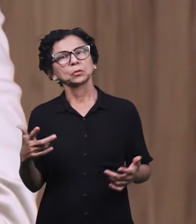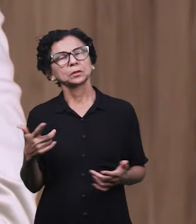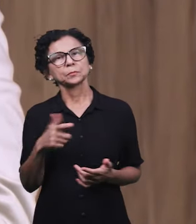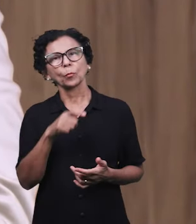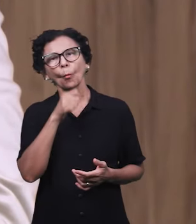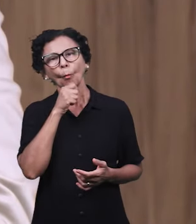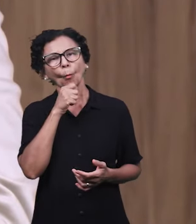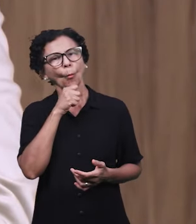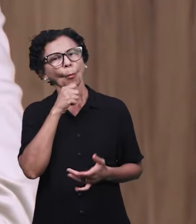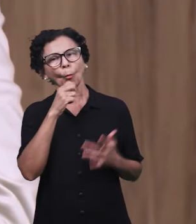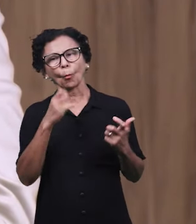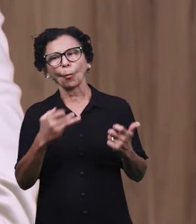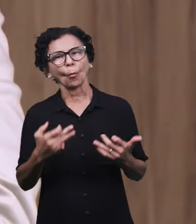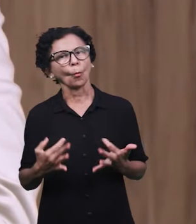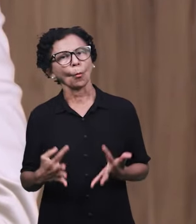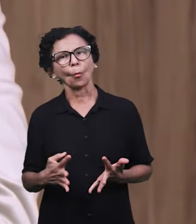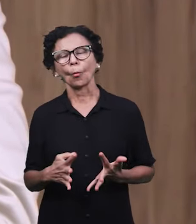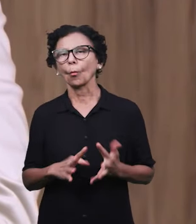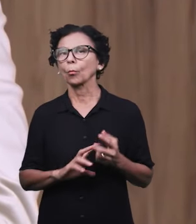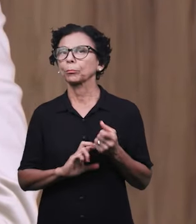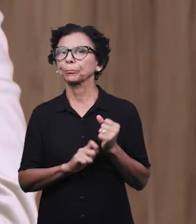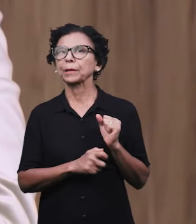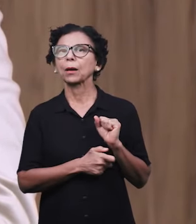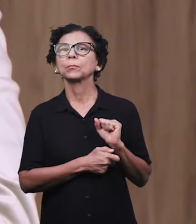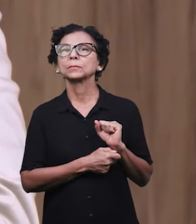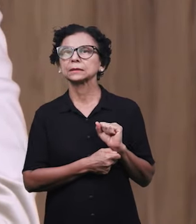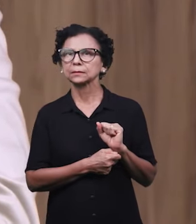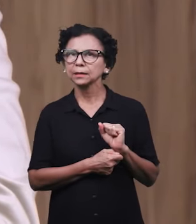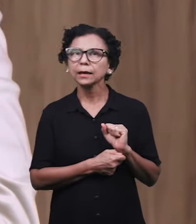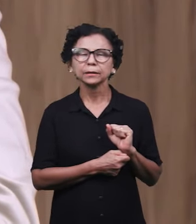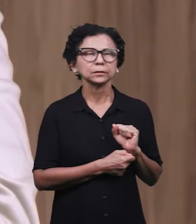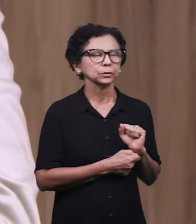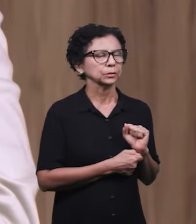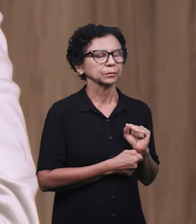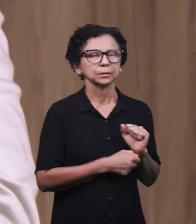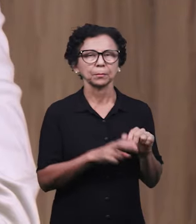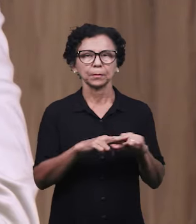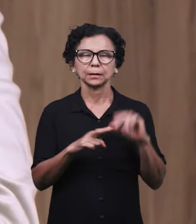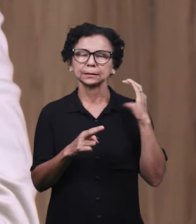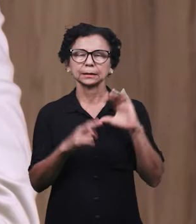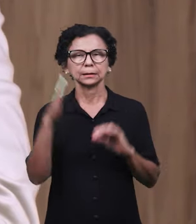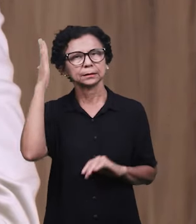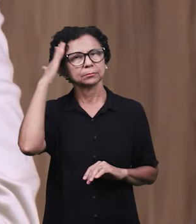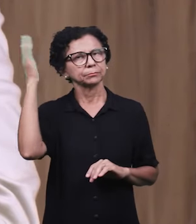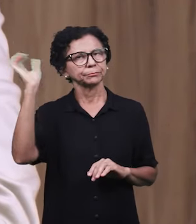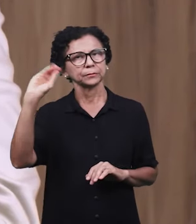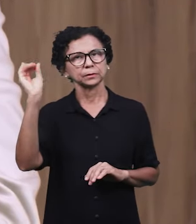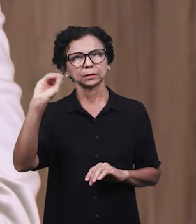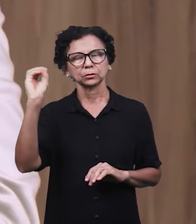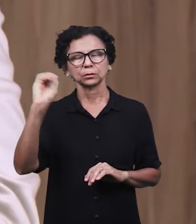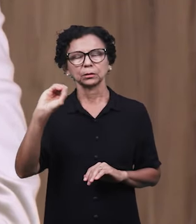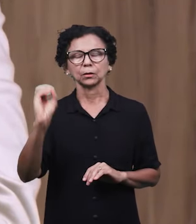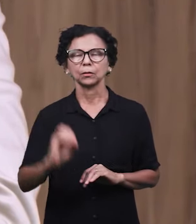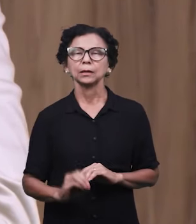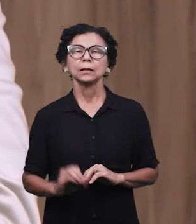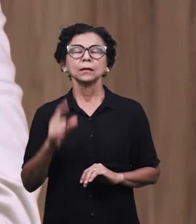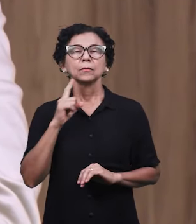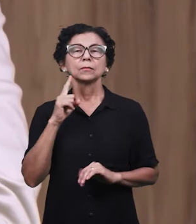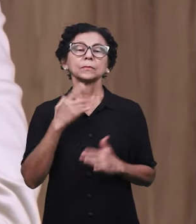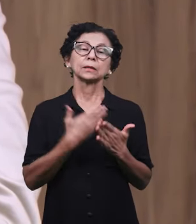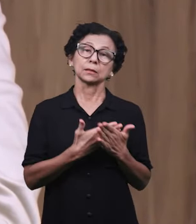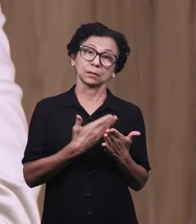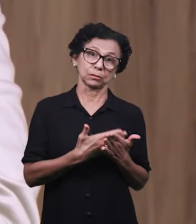que a gente não alcança cientificamente. E nós vamos ver alguns estudos, principalmente estudos recentes, que vão